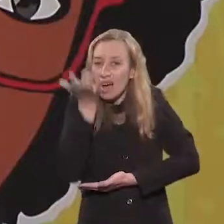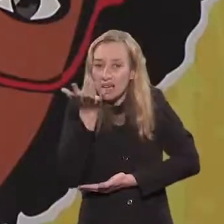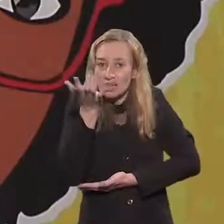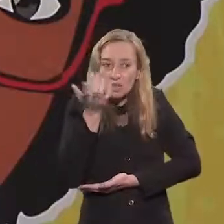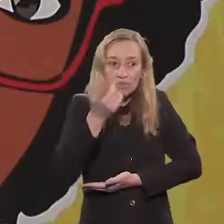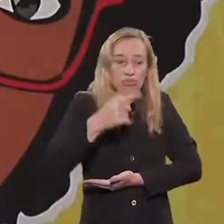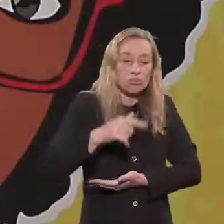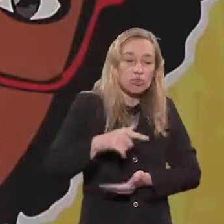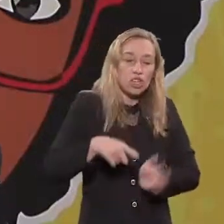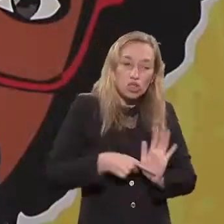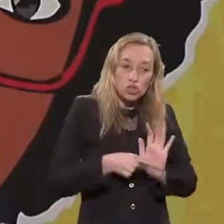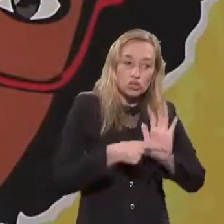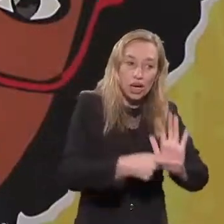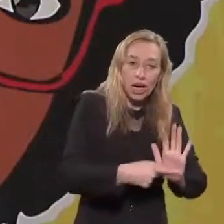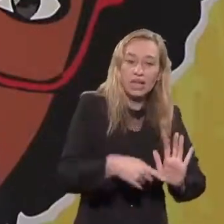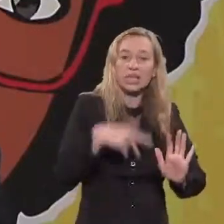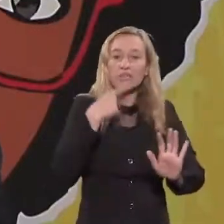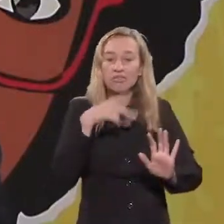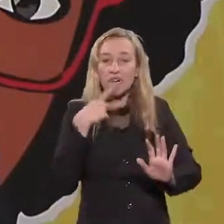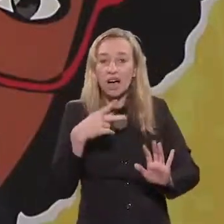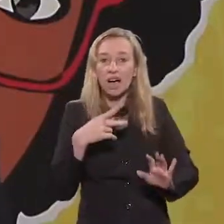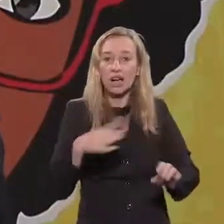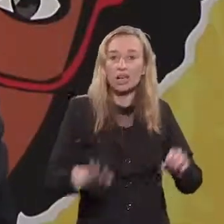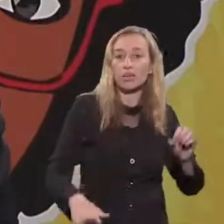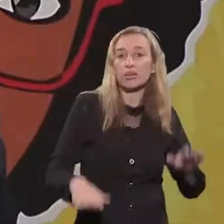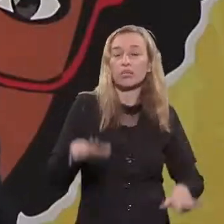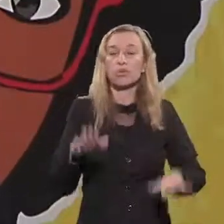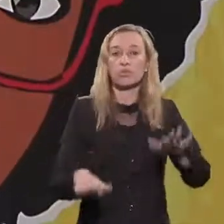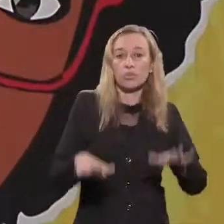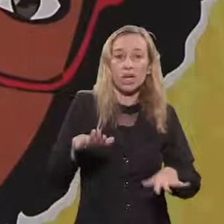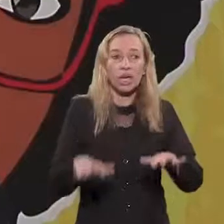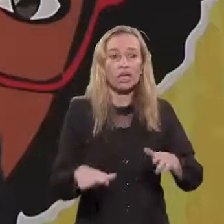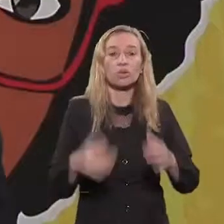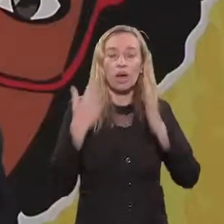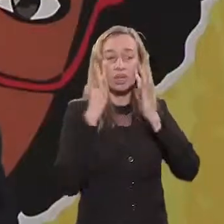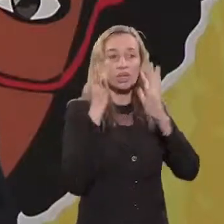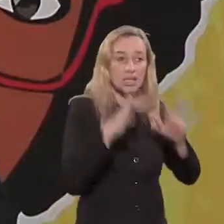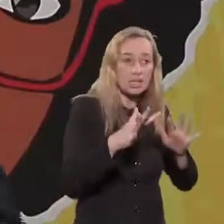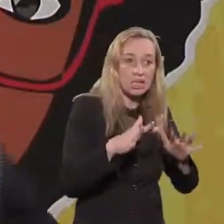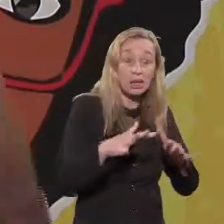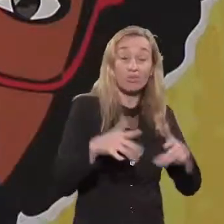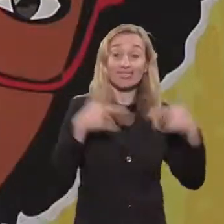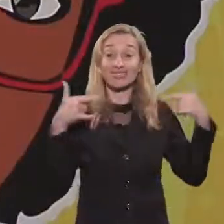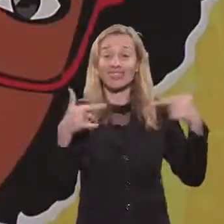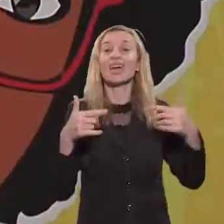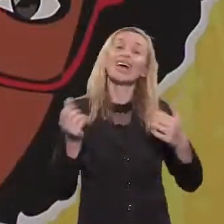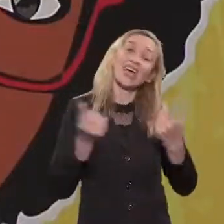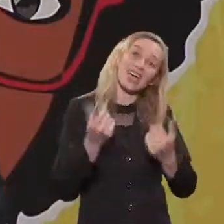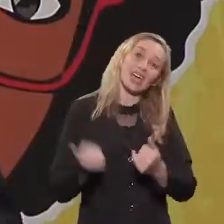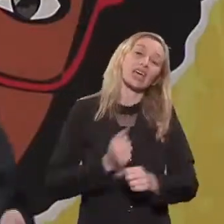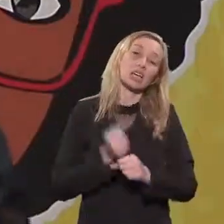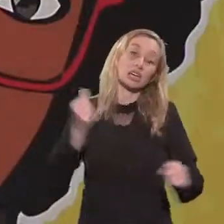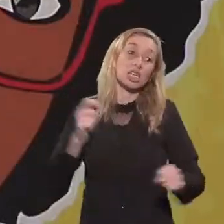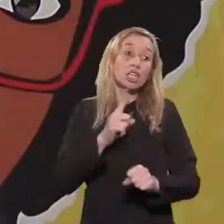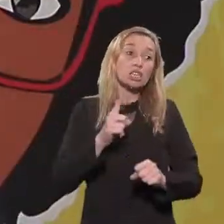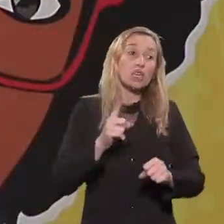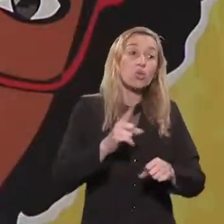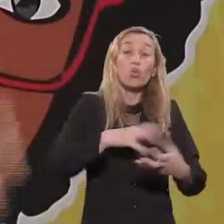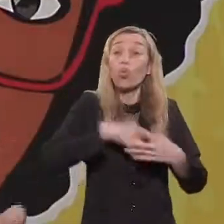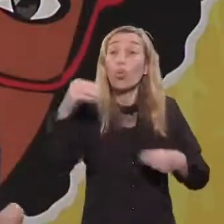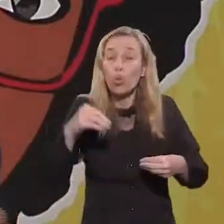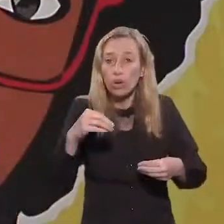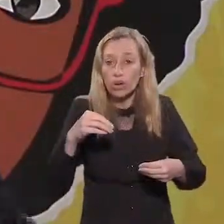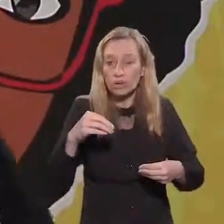desvios, a chance de recuperar fala, mobilidade e atenção, humor é muito grande.